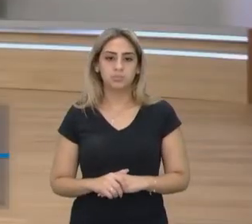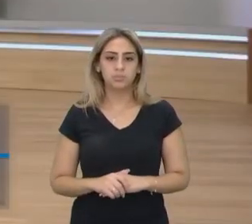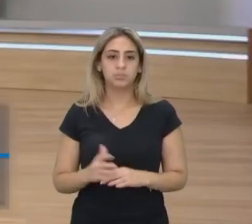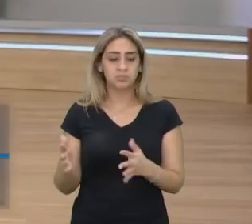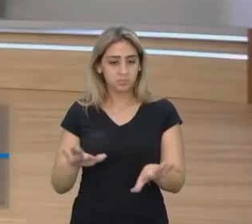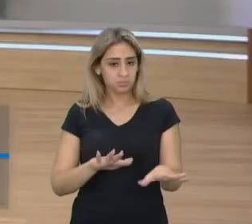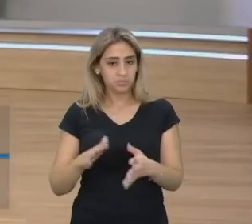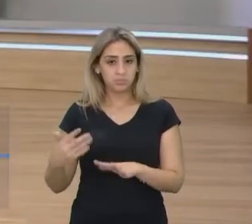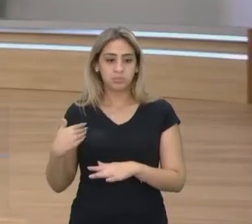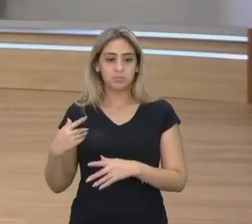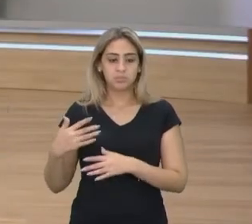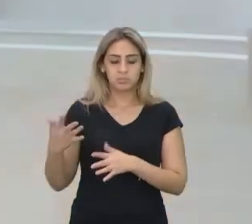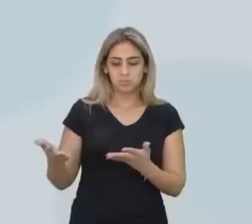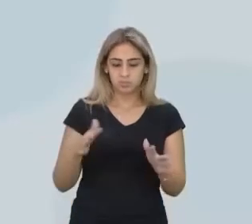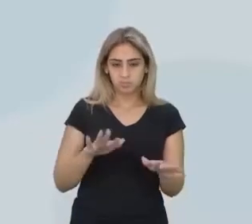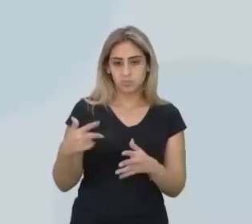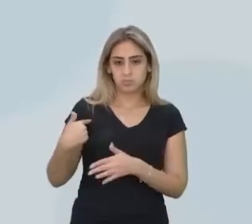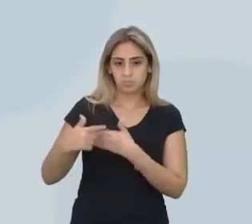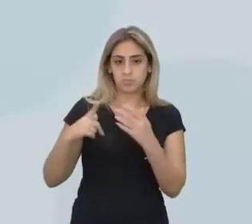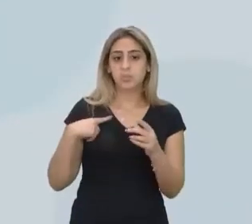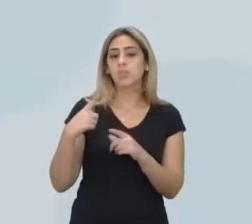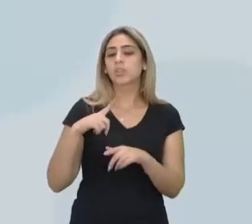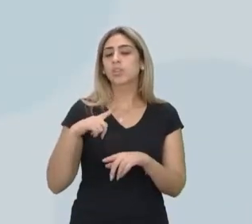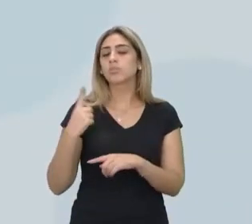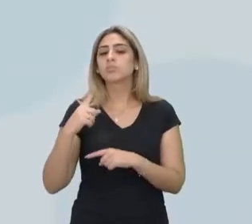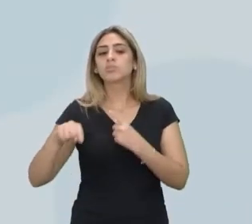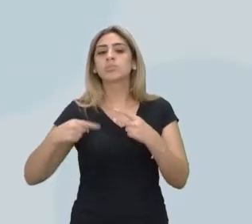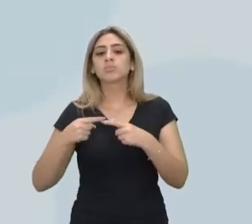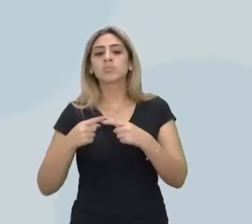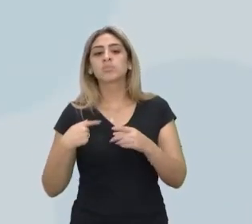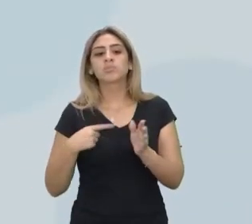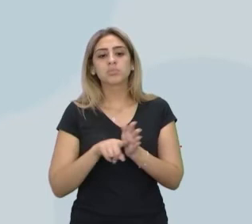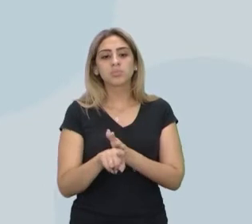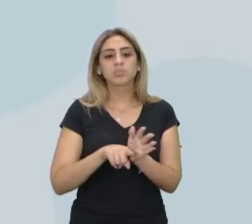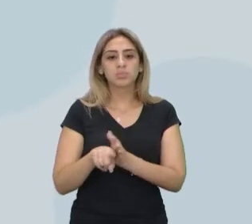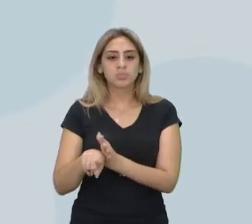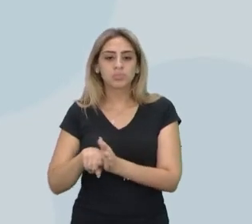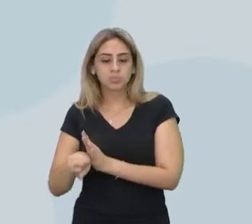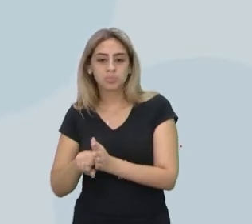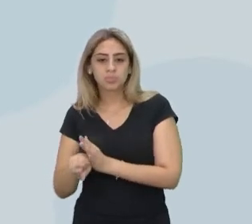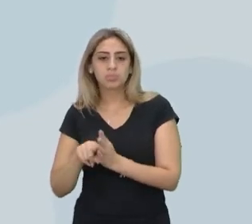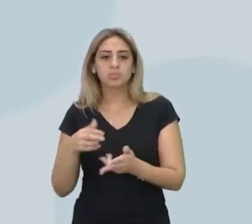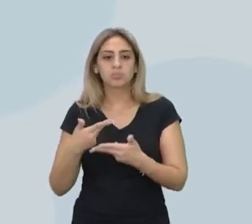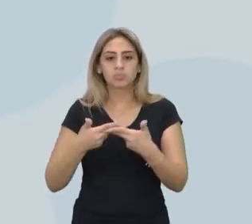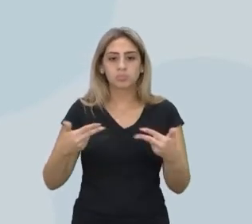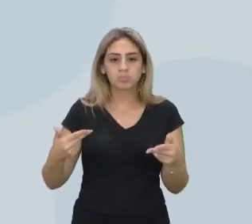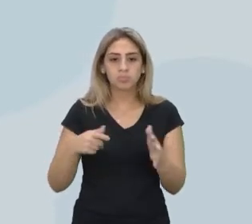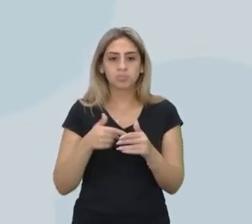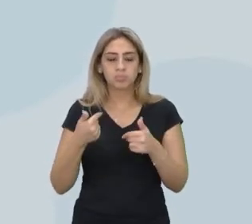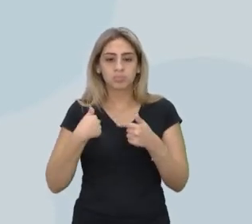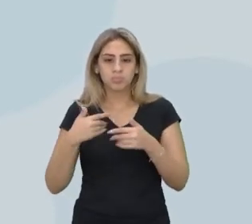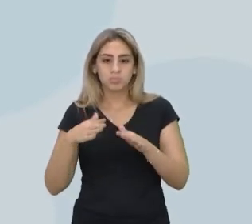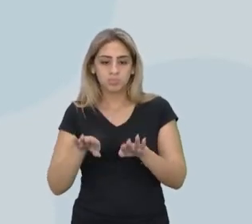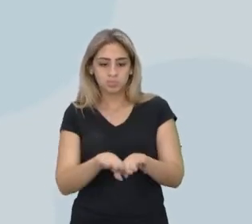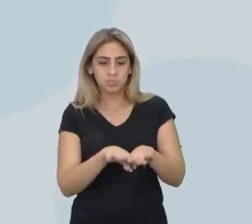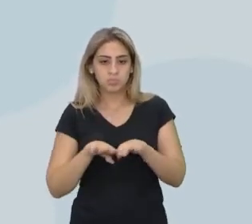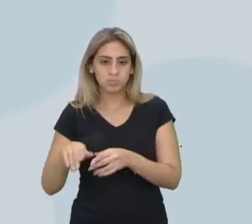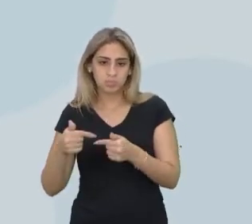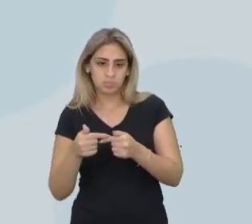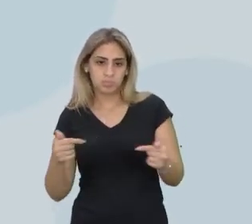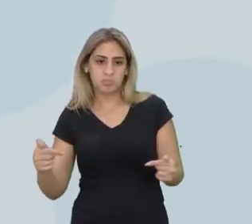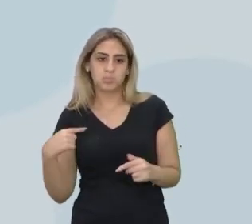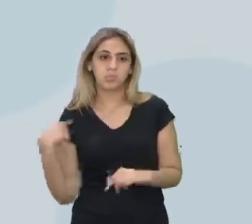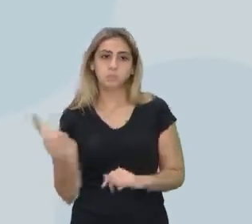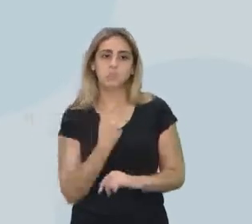equilíbrio em movimento, ele tem o objetivo de investigar e analisar reações de equilíbrio químico. Então, a gente